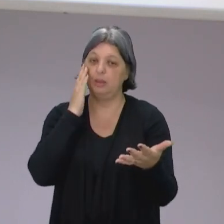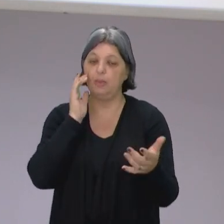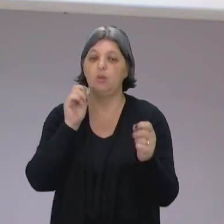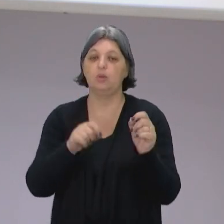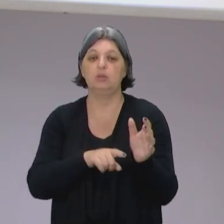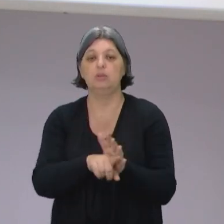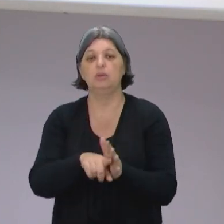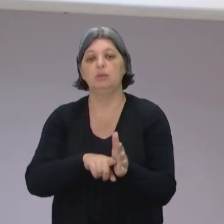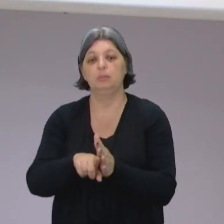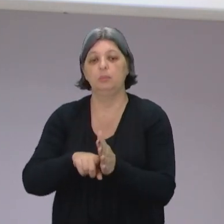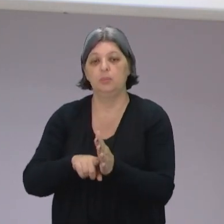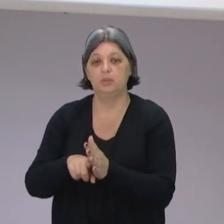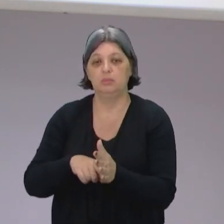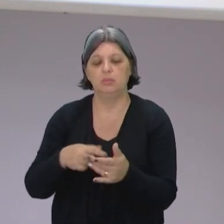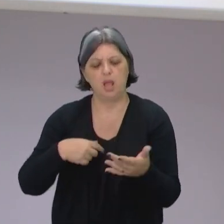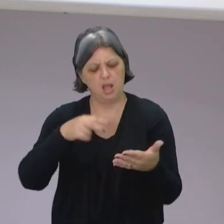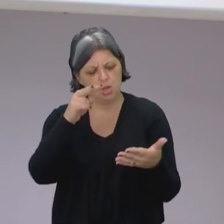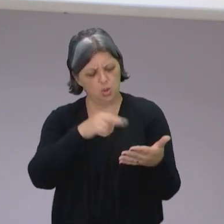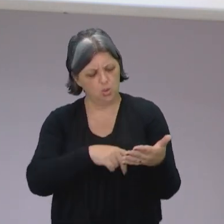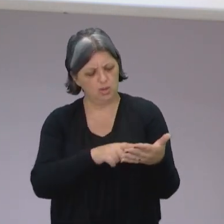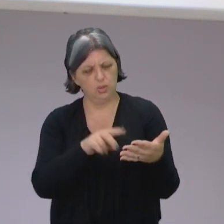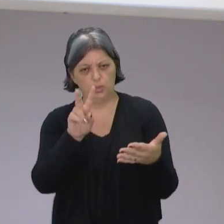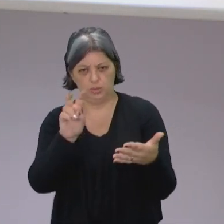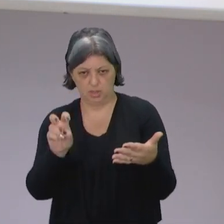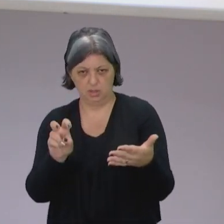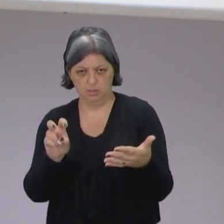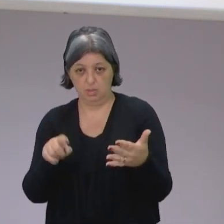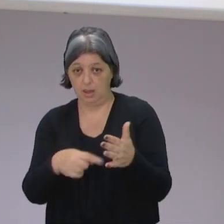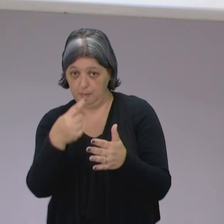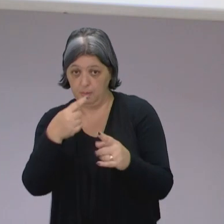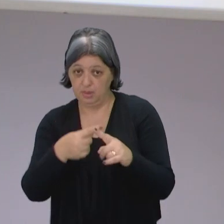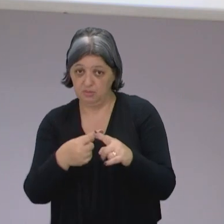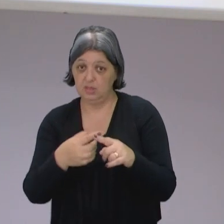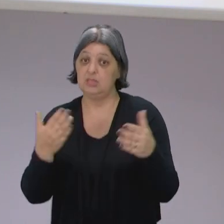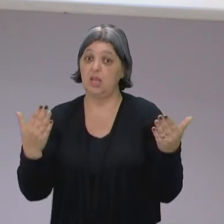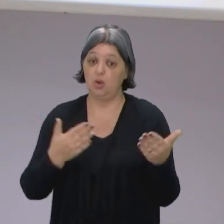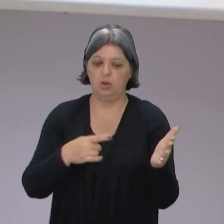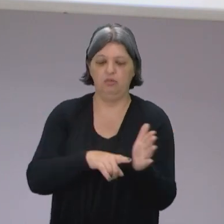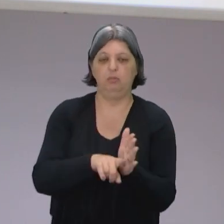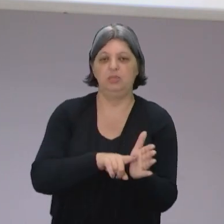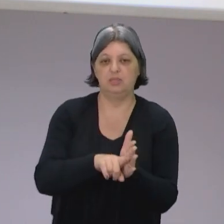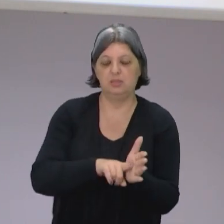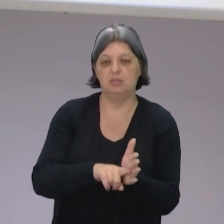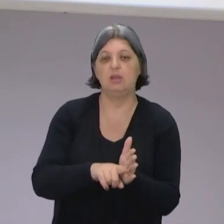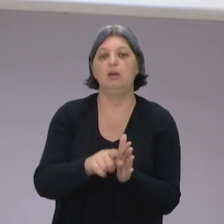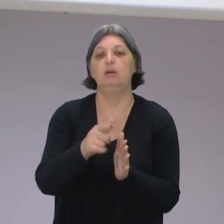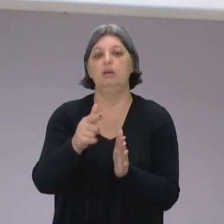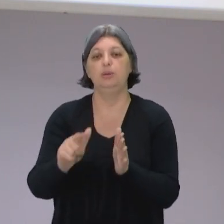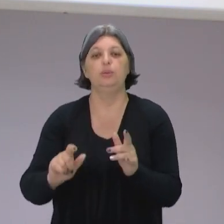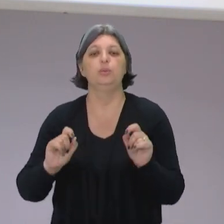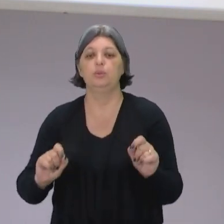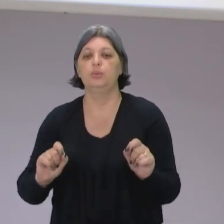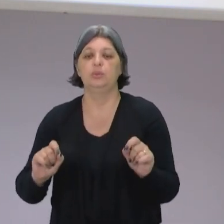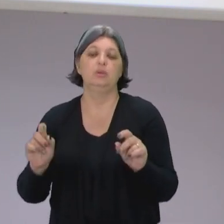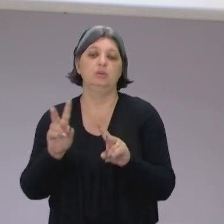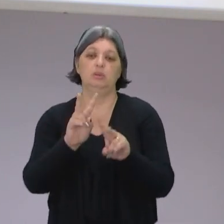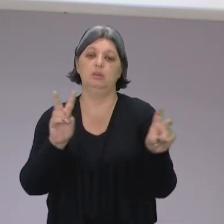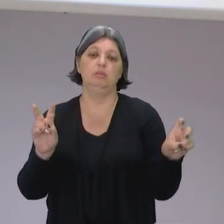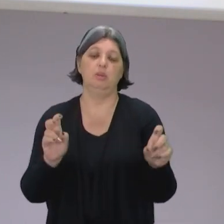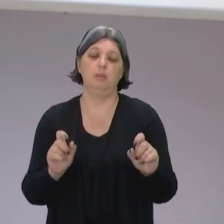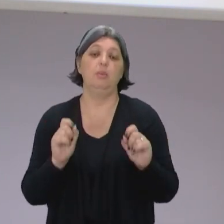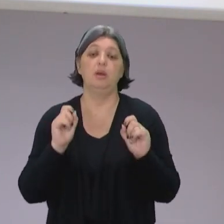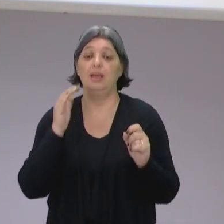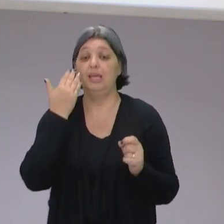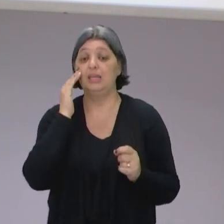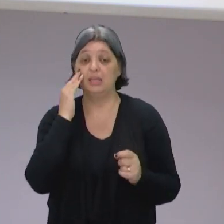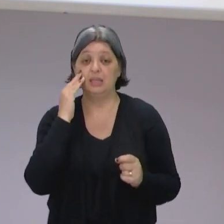buscar. O que é buscar? Eu li sobre esse assunto, é a primeira vez que eu estou lendo, então agora eu vou pesquisar sobre esse assunto para entender o que está sendo falado sobre esse assunto. Sim.